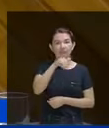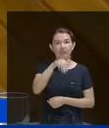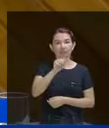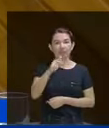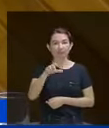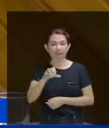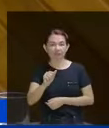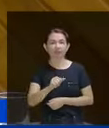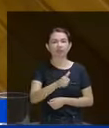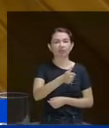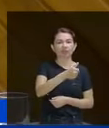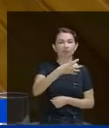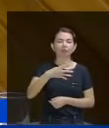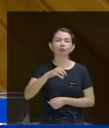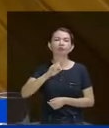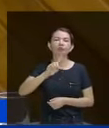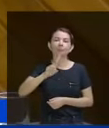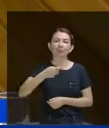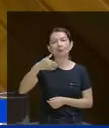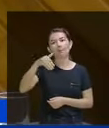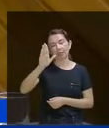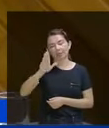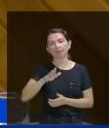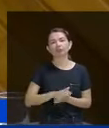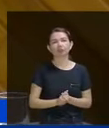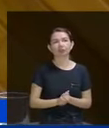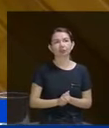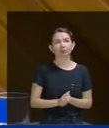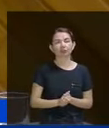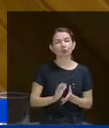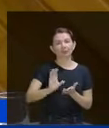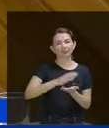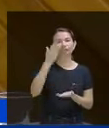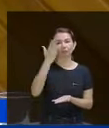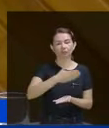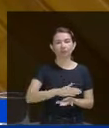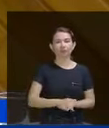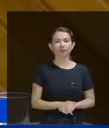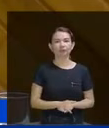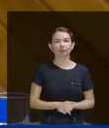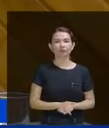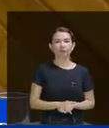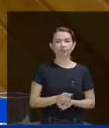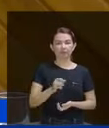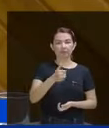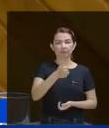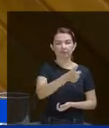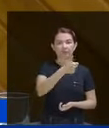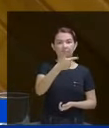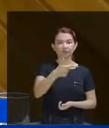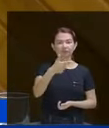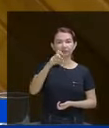obteve 14.163 votos e declarou na sua prestação de contas uma receita de R$